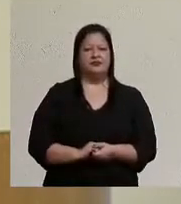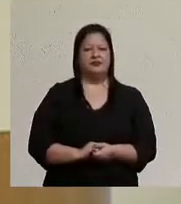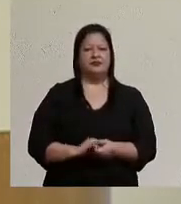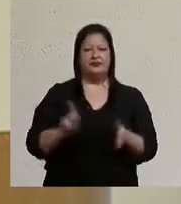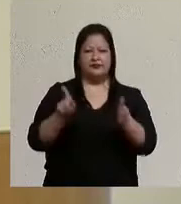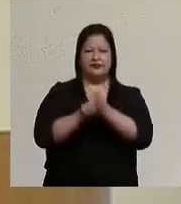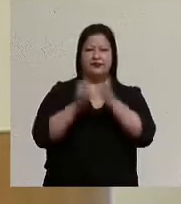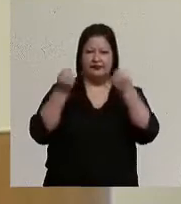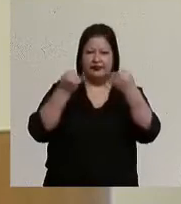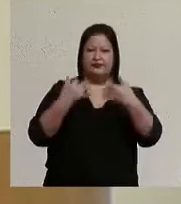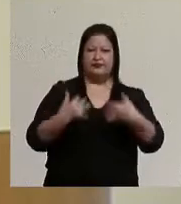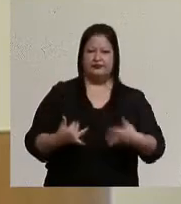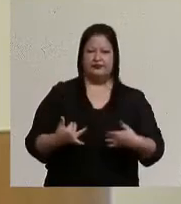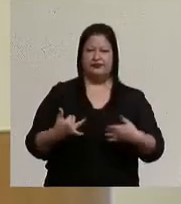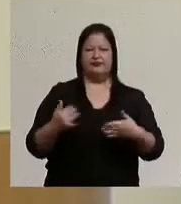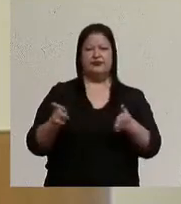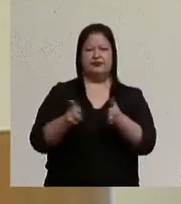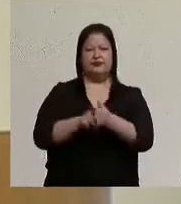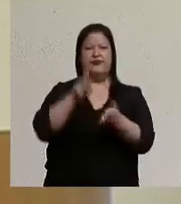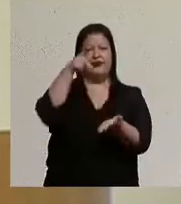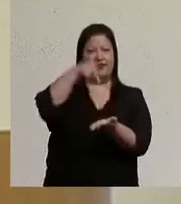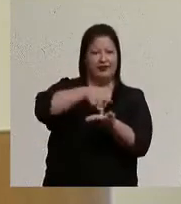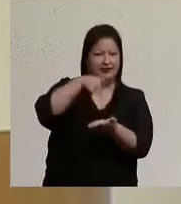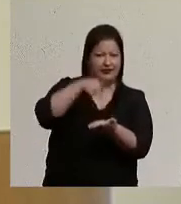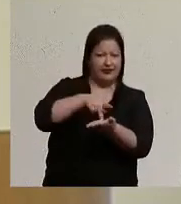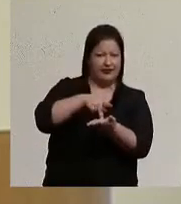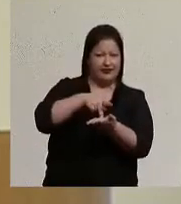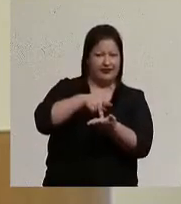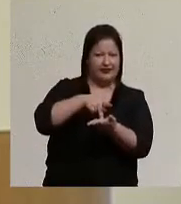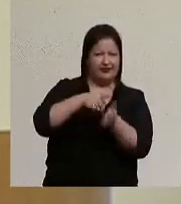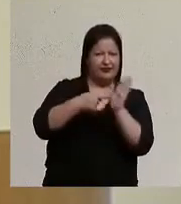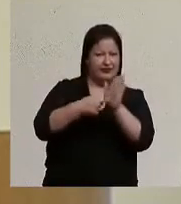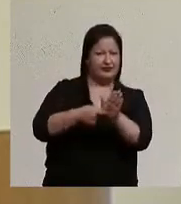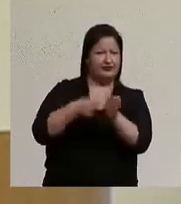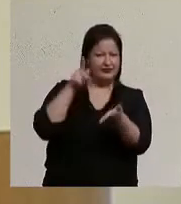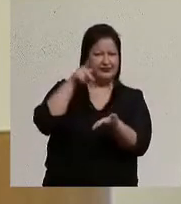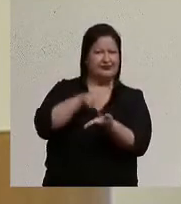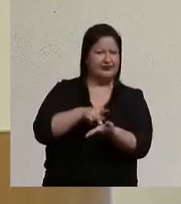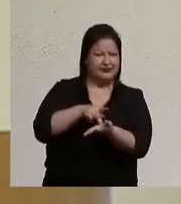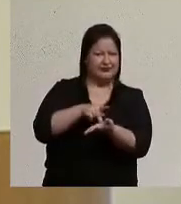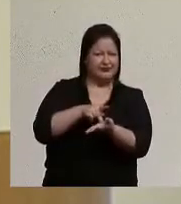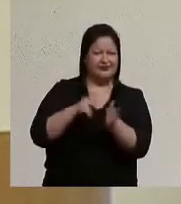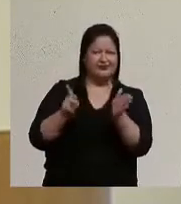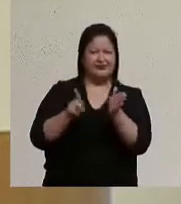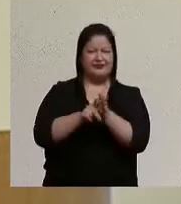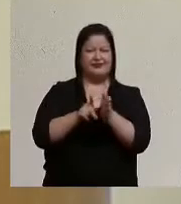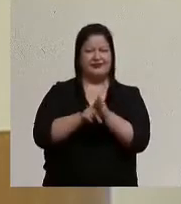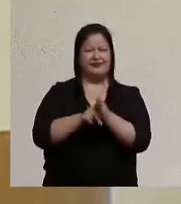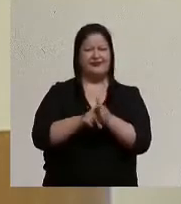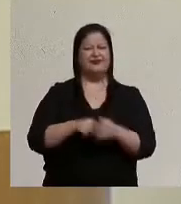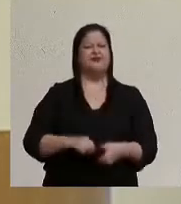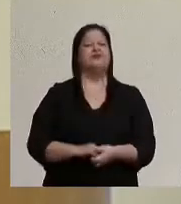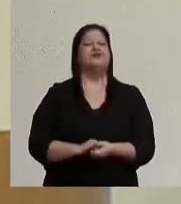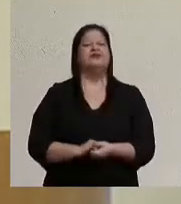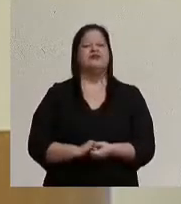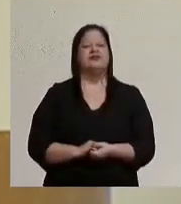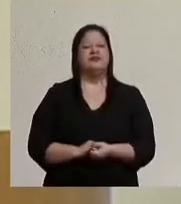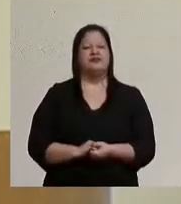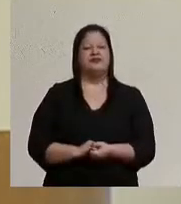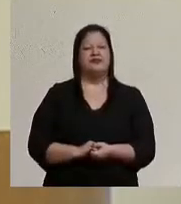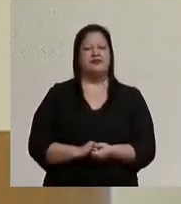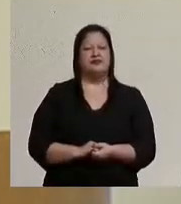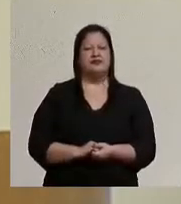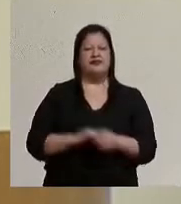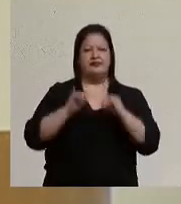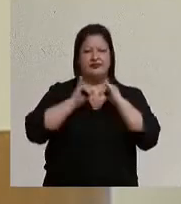isso que tem que fazer com a verdade né E lá no e lá e falar a verdade né